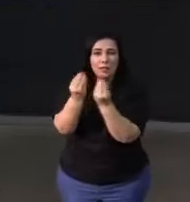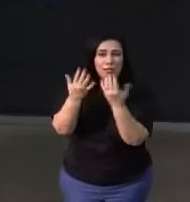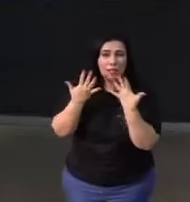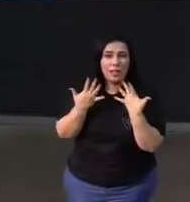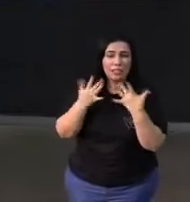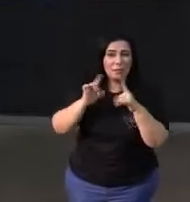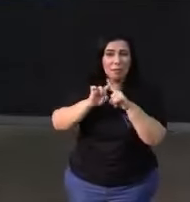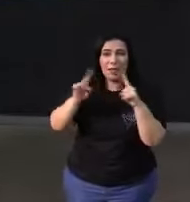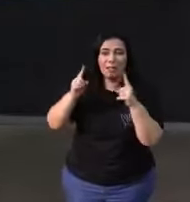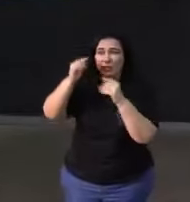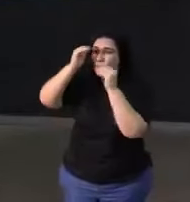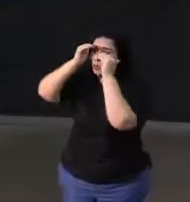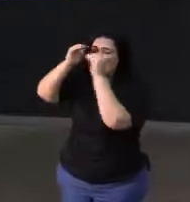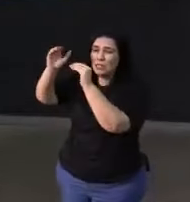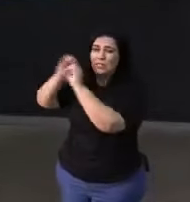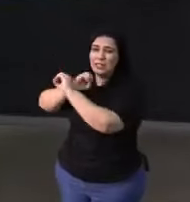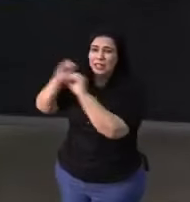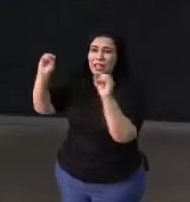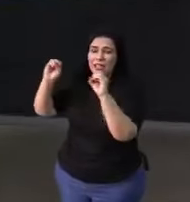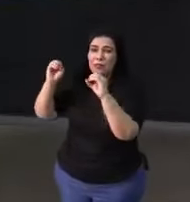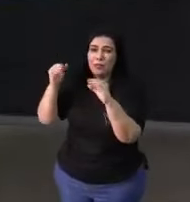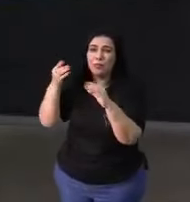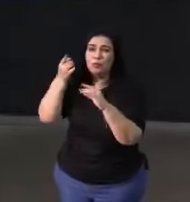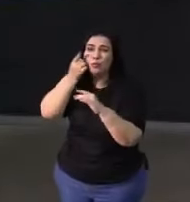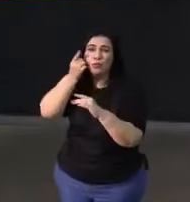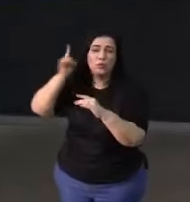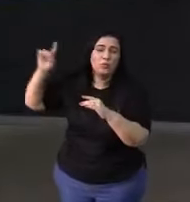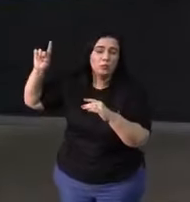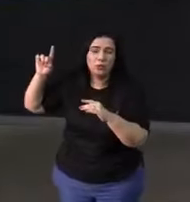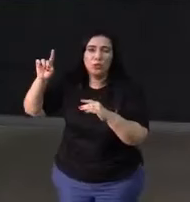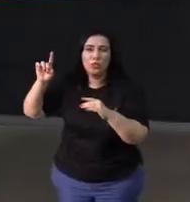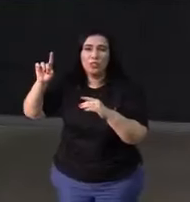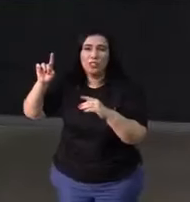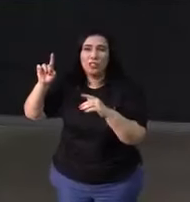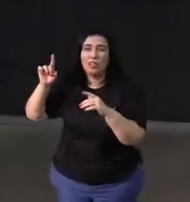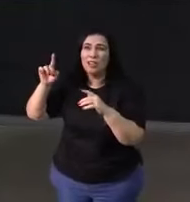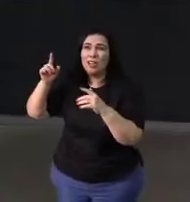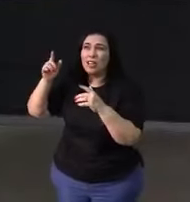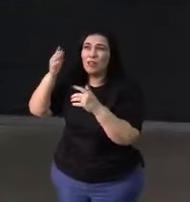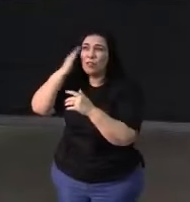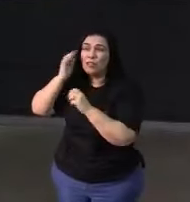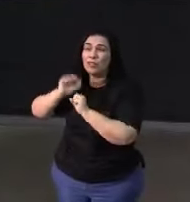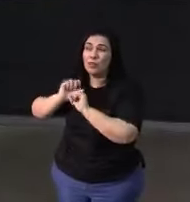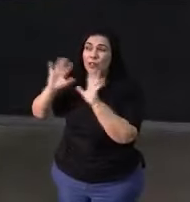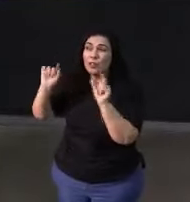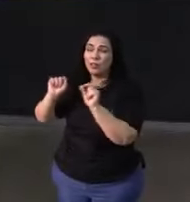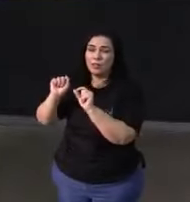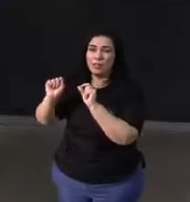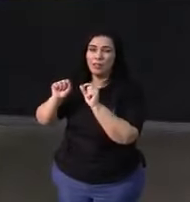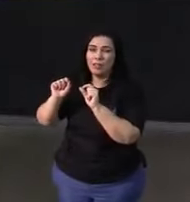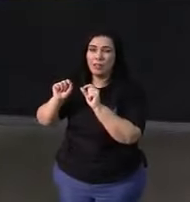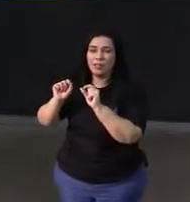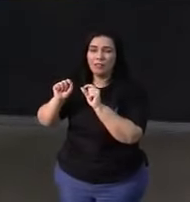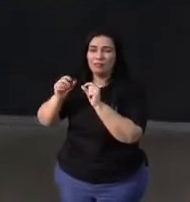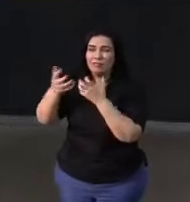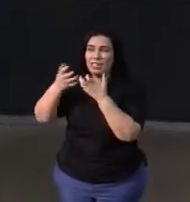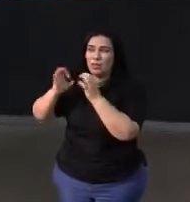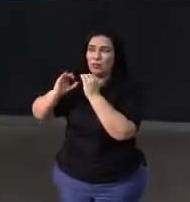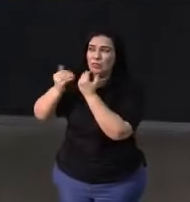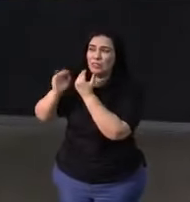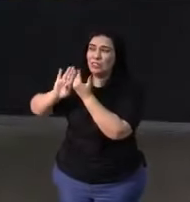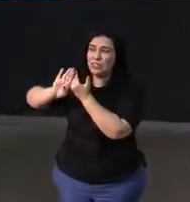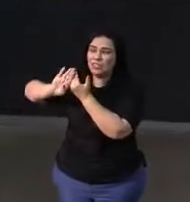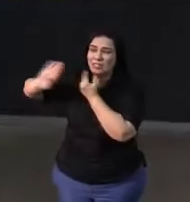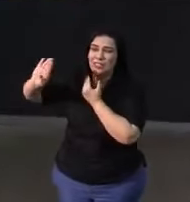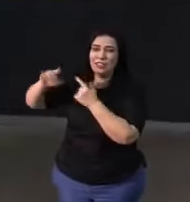maravilhas, mas não obedecendo, vão chegar lá no último dia, e a frase que eles vão receber de Deus é: apartai-vos de mim, porque